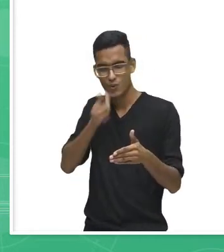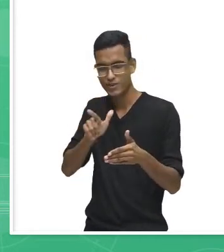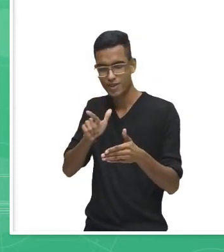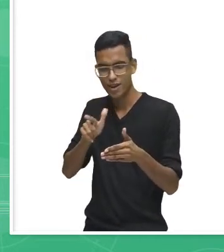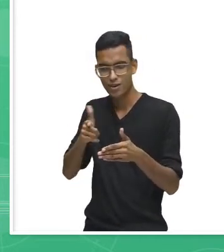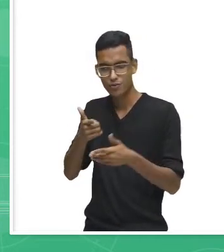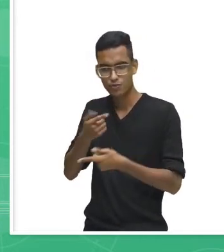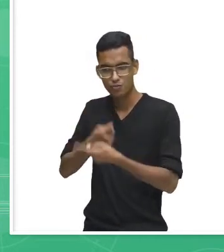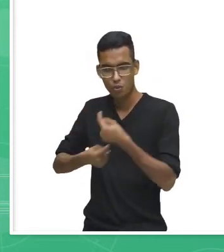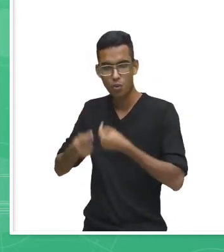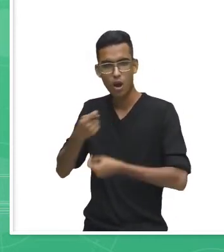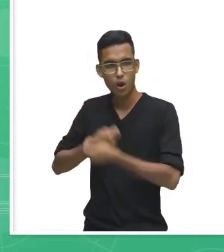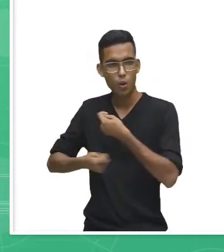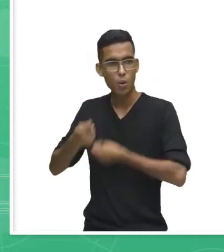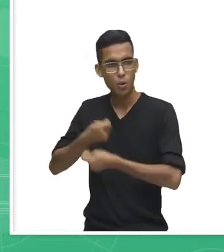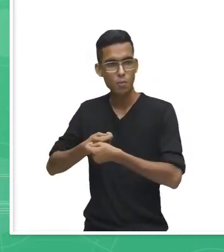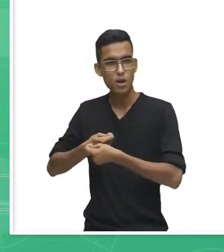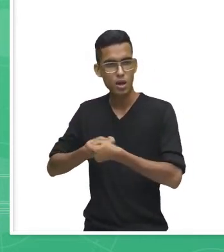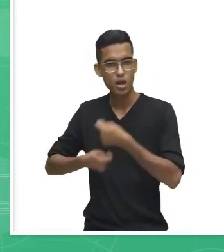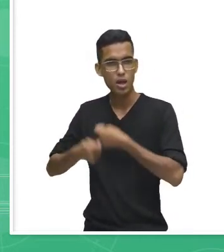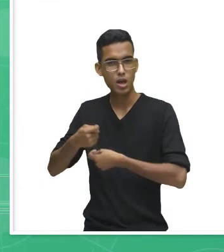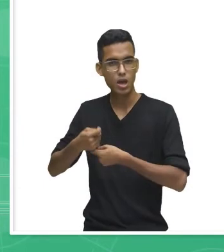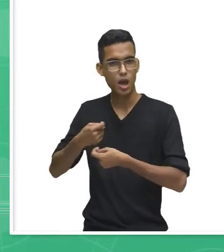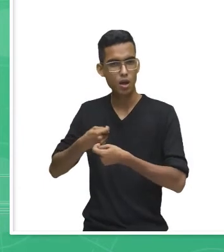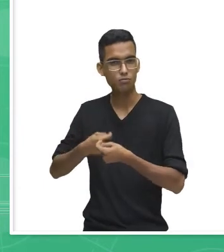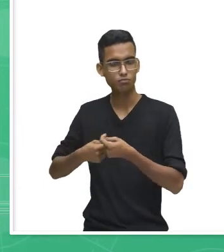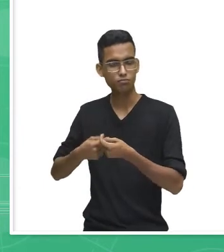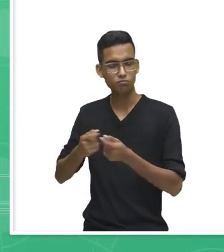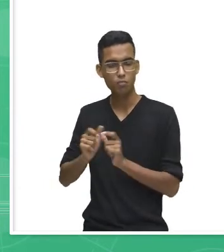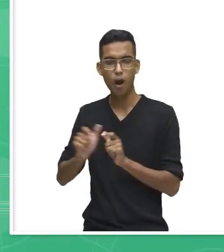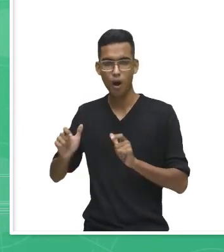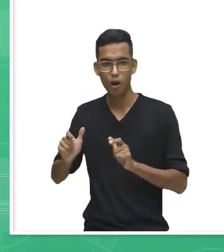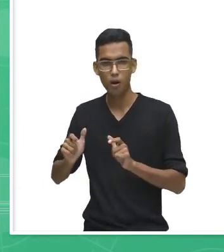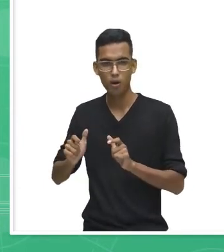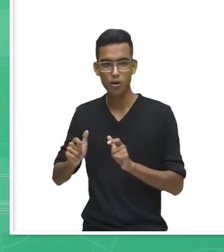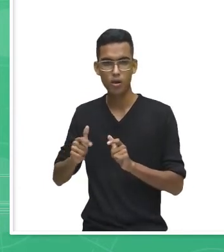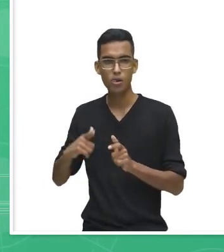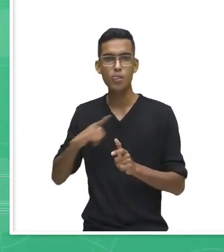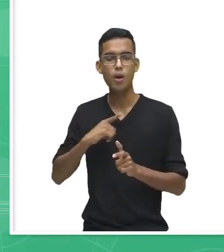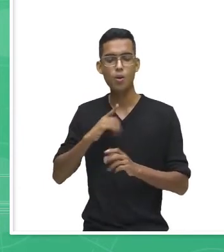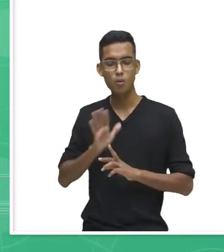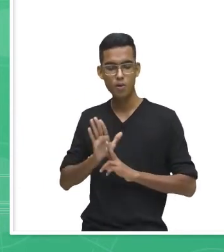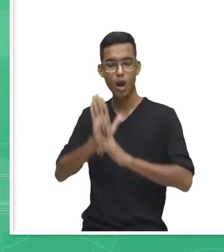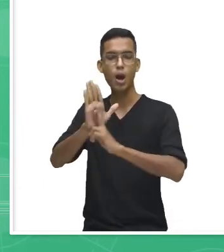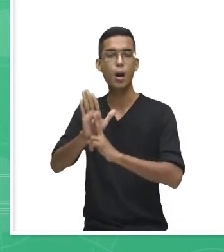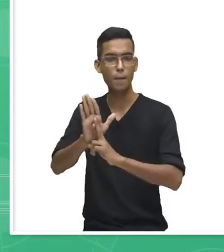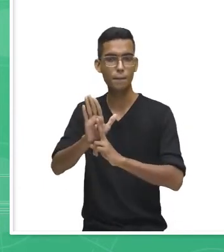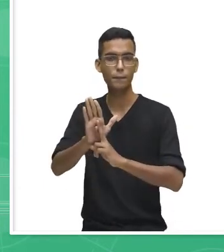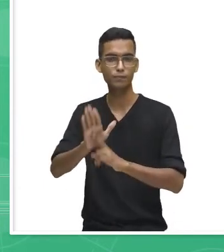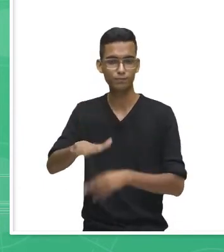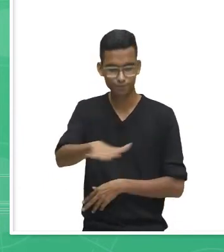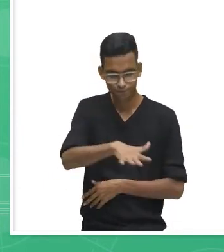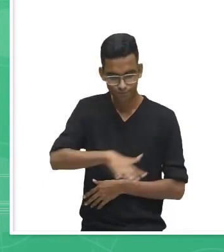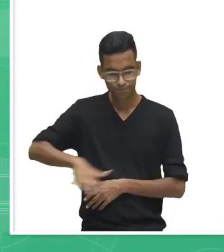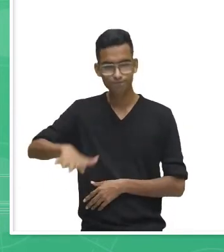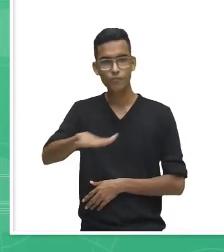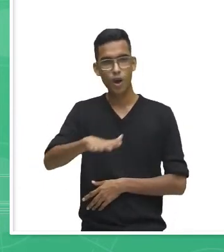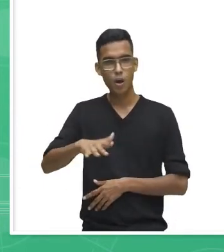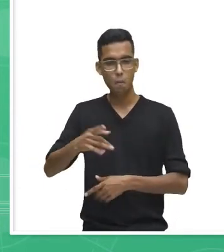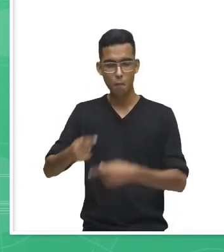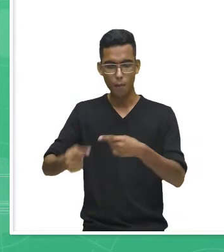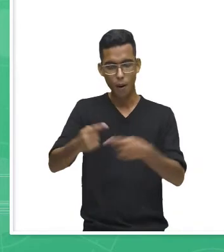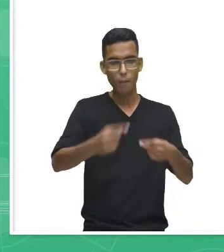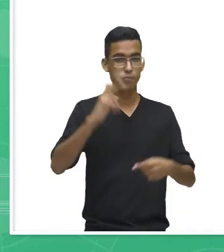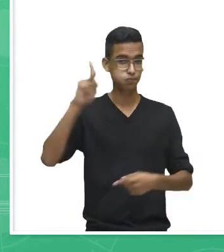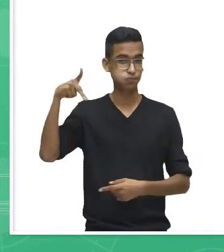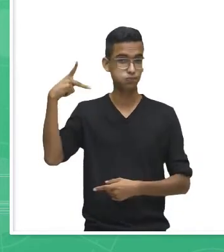é justamente esse, é ter uma representação política, porque aí sim, a partir do momento que a burguesia